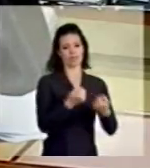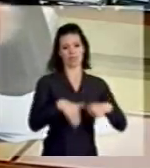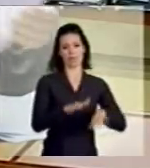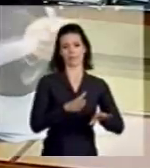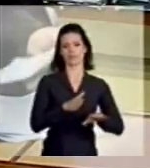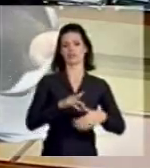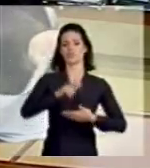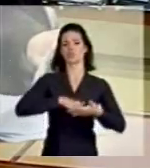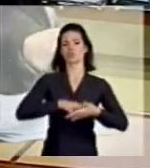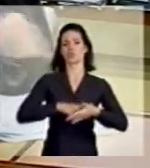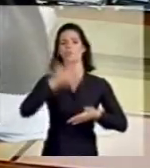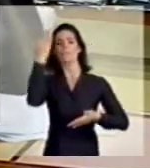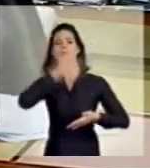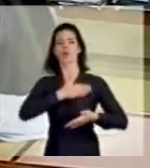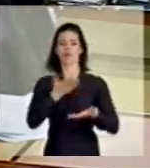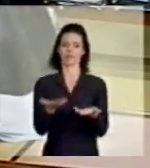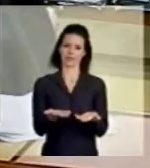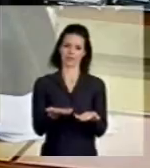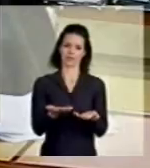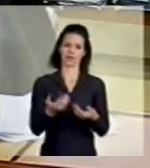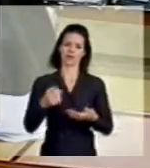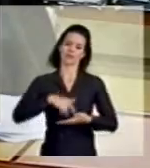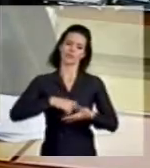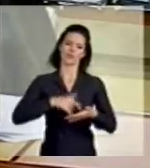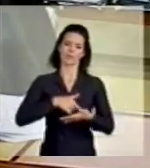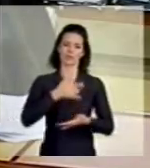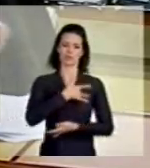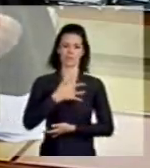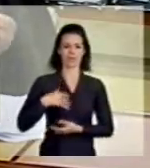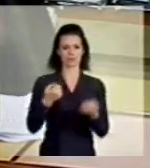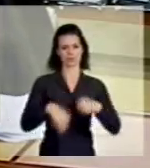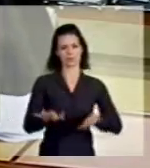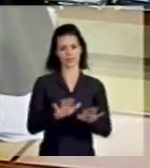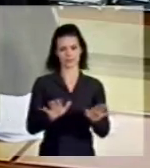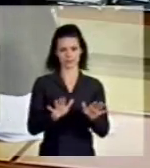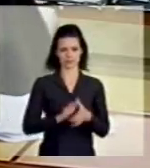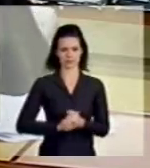autoidentificação é soberana. Registro também passagem